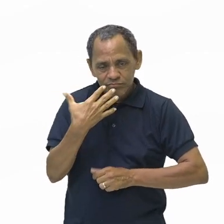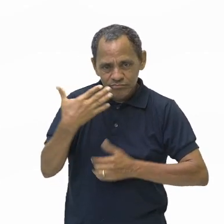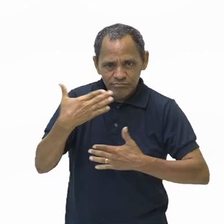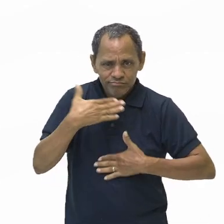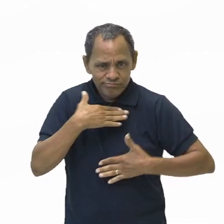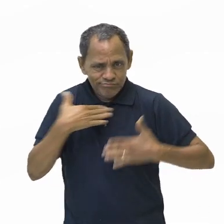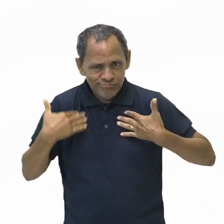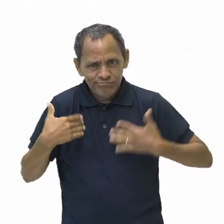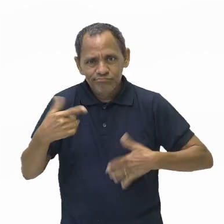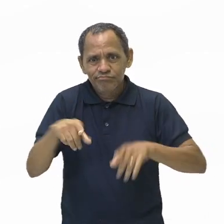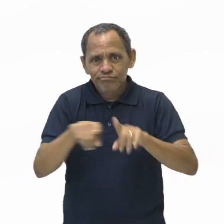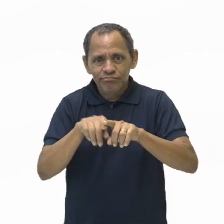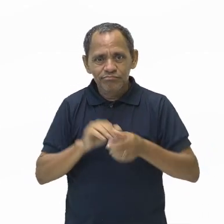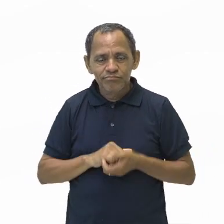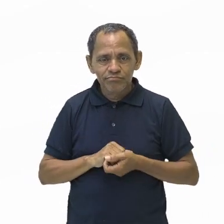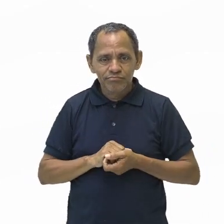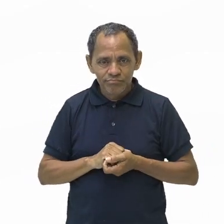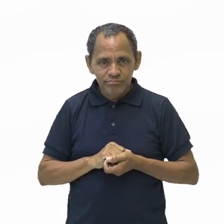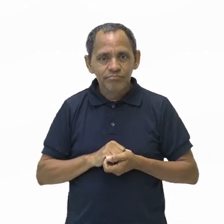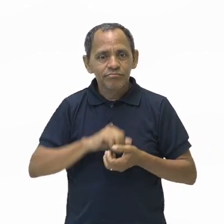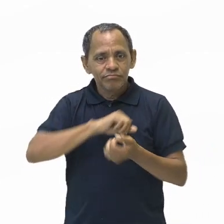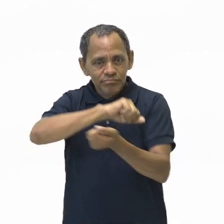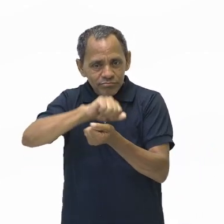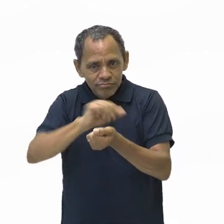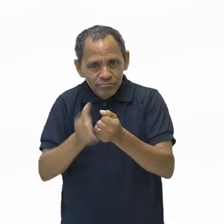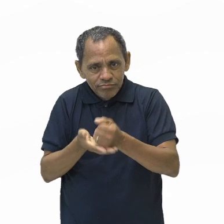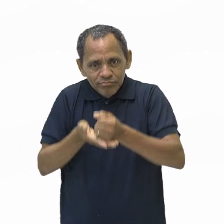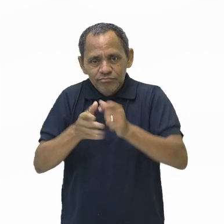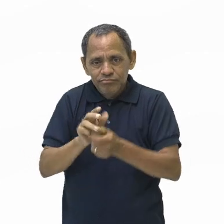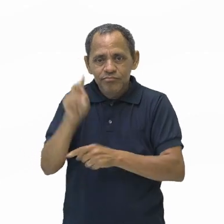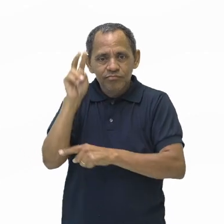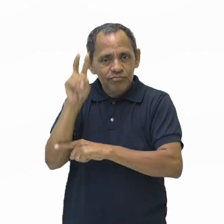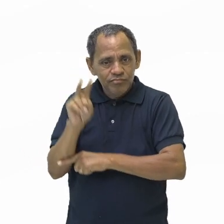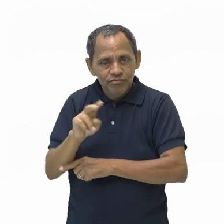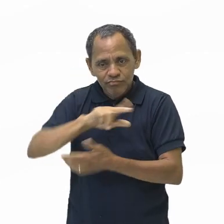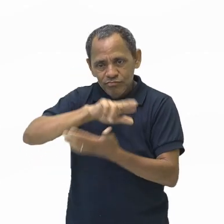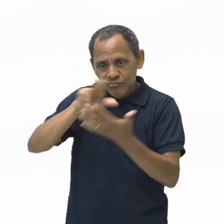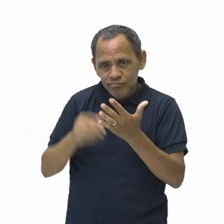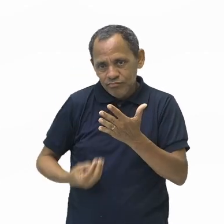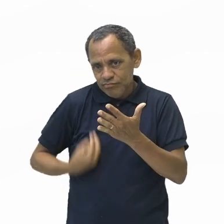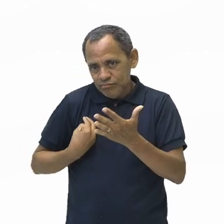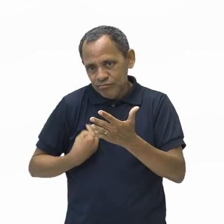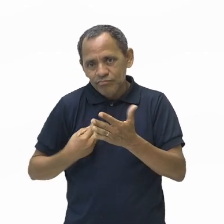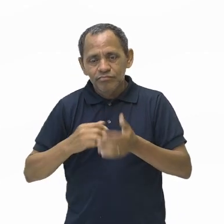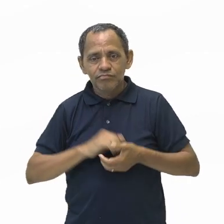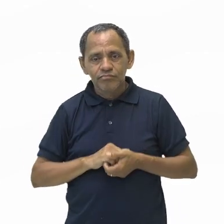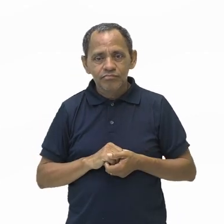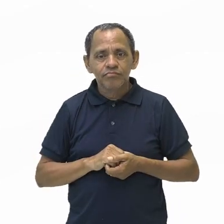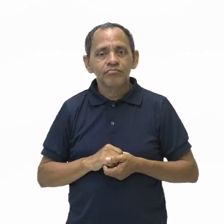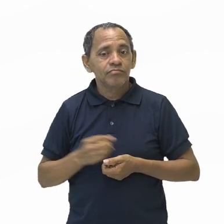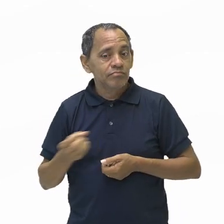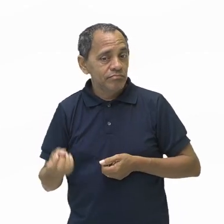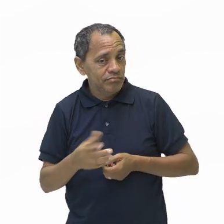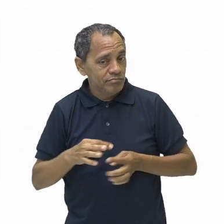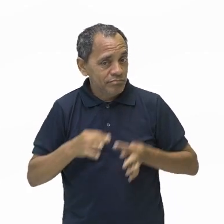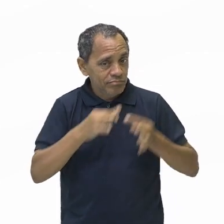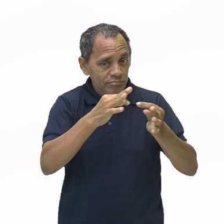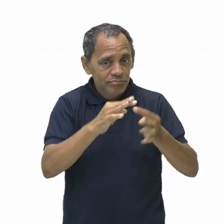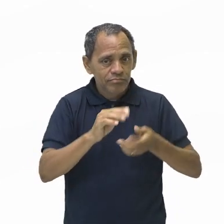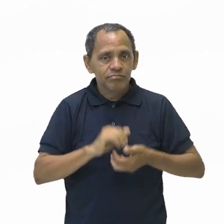ambiental, sustentabilidade e preservação da biodiversidade, uso de novas